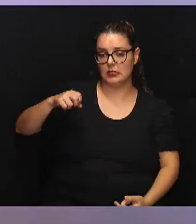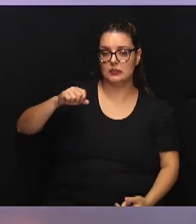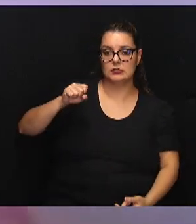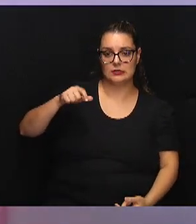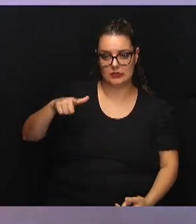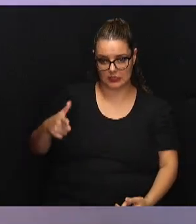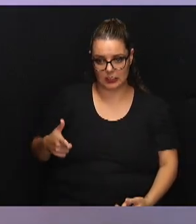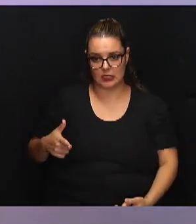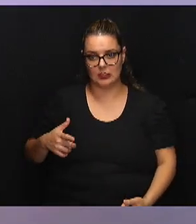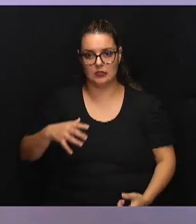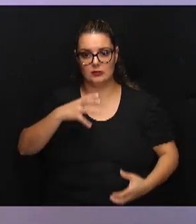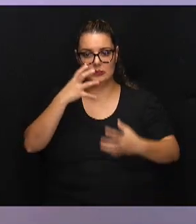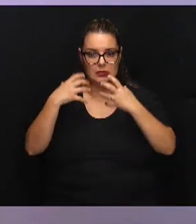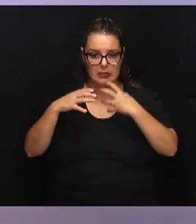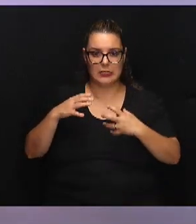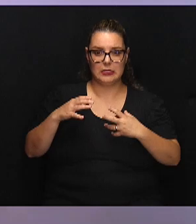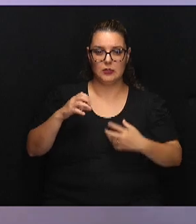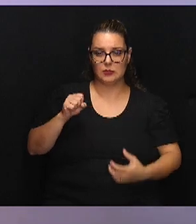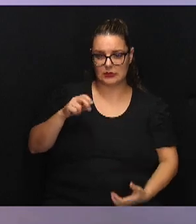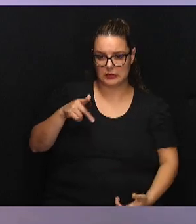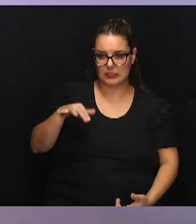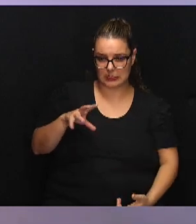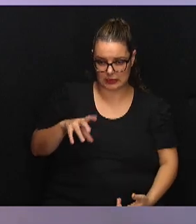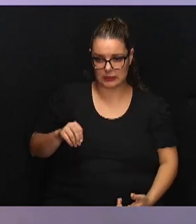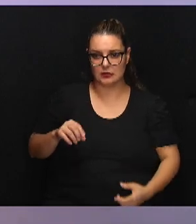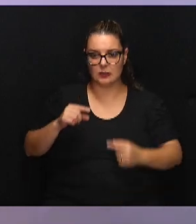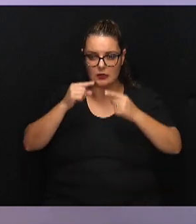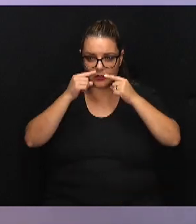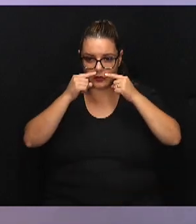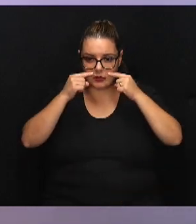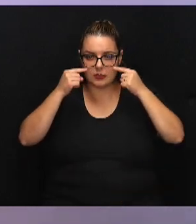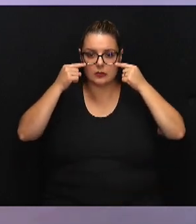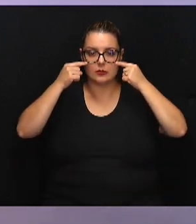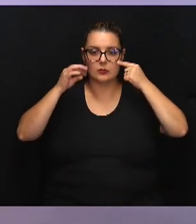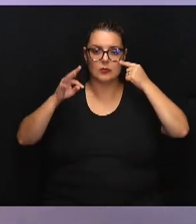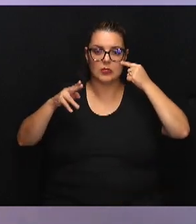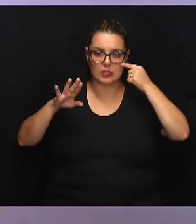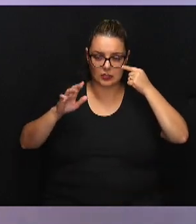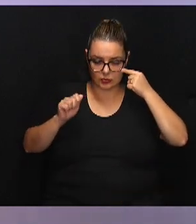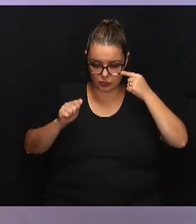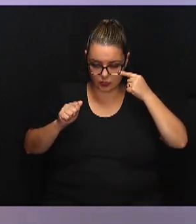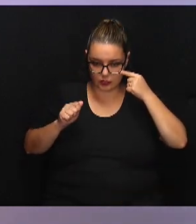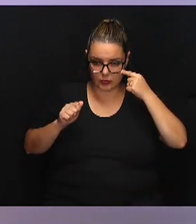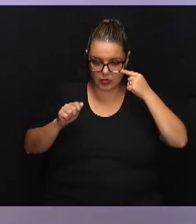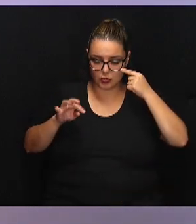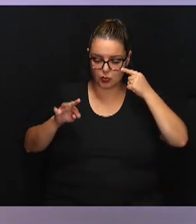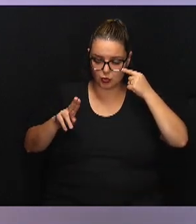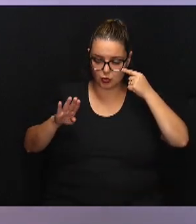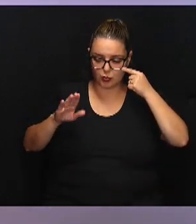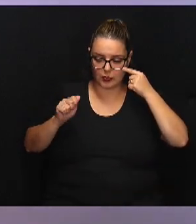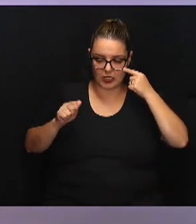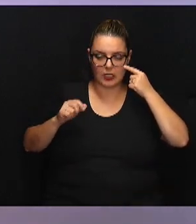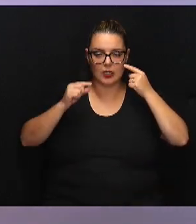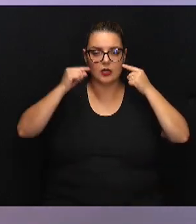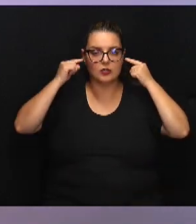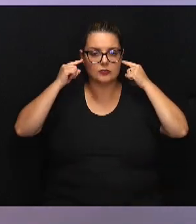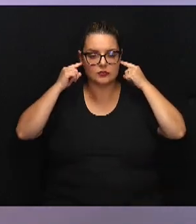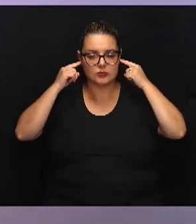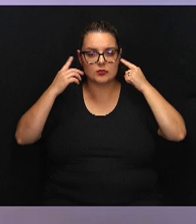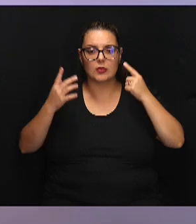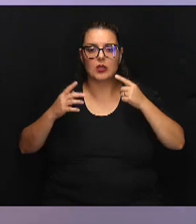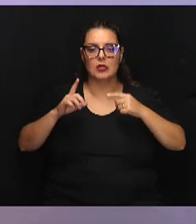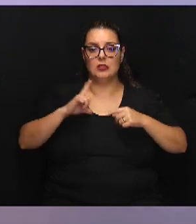mais encatarrado, com mais secreção, pode ir mais secreção para a tuba auditiva. Essa secreção ali pode ter